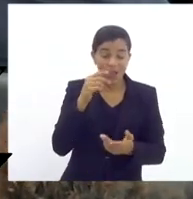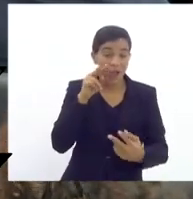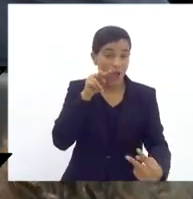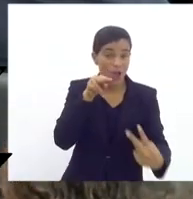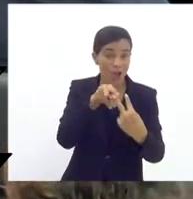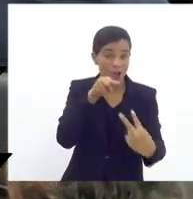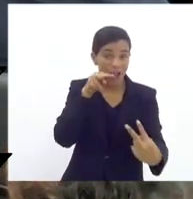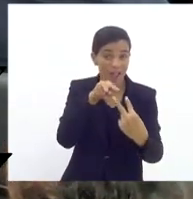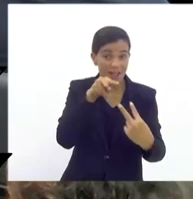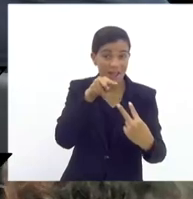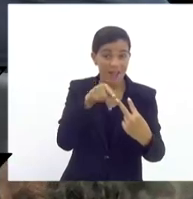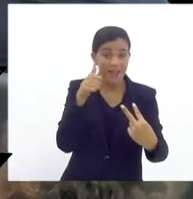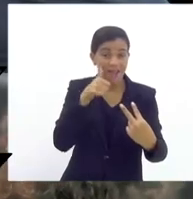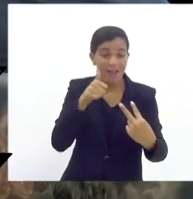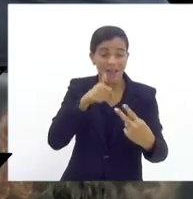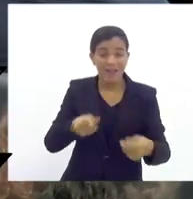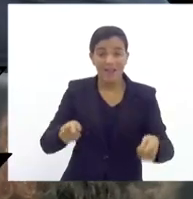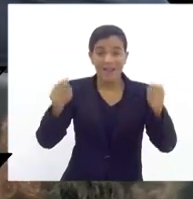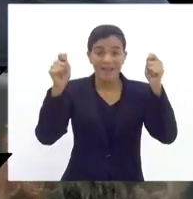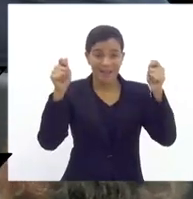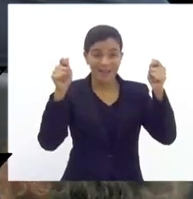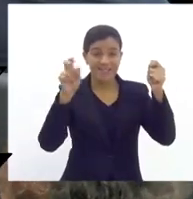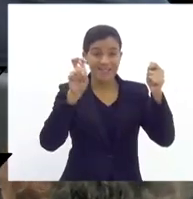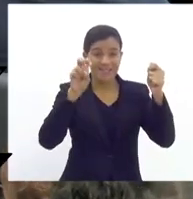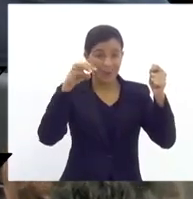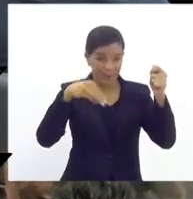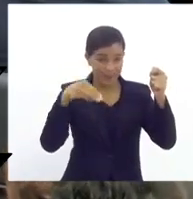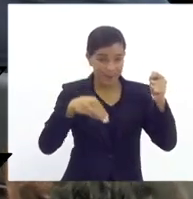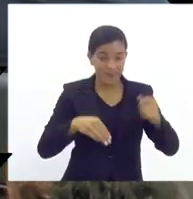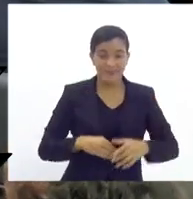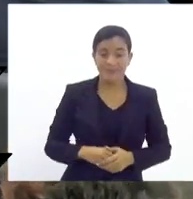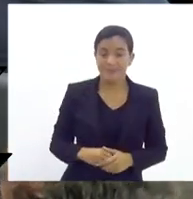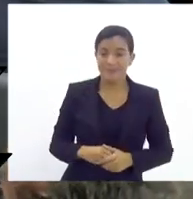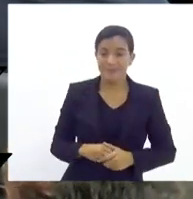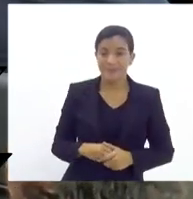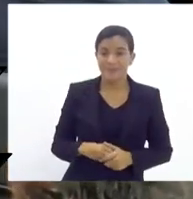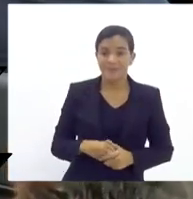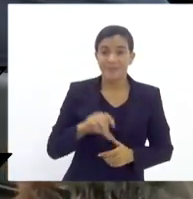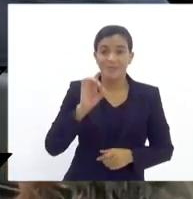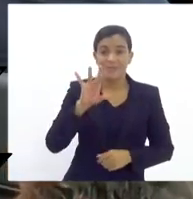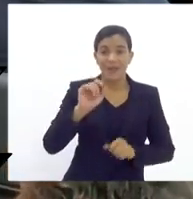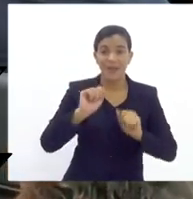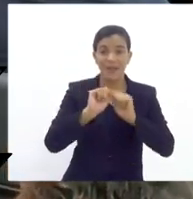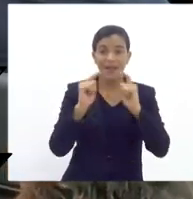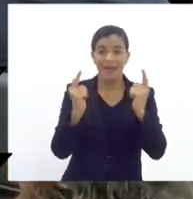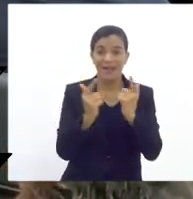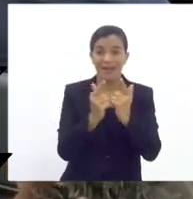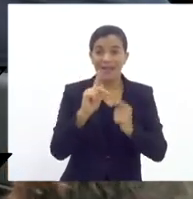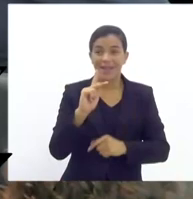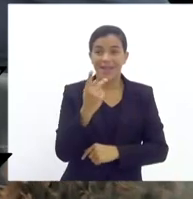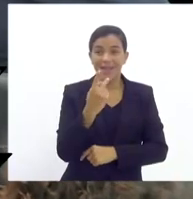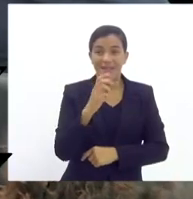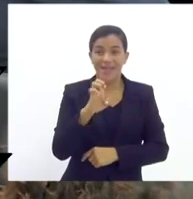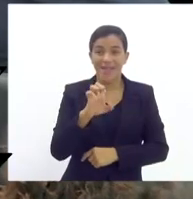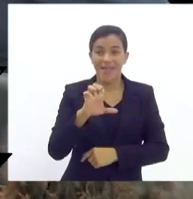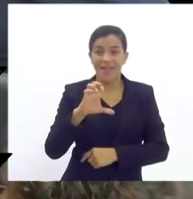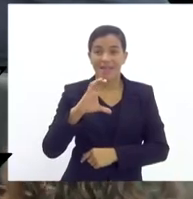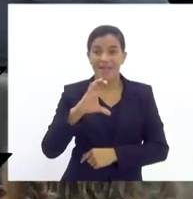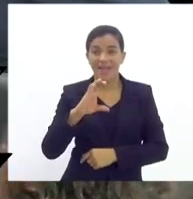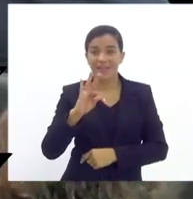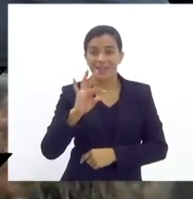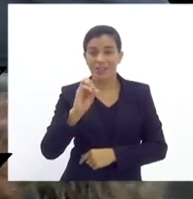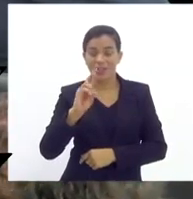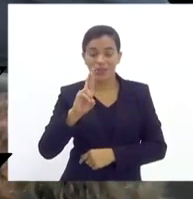cinco minutos pode ir lá só para TV Alerta aí é Hector Gomes do Venezuela